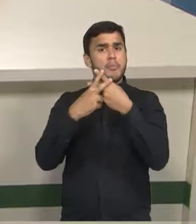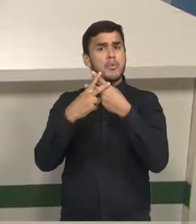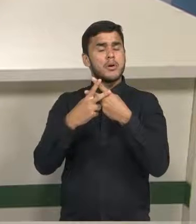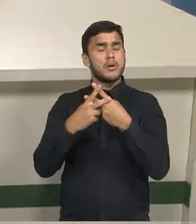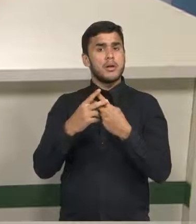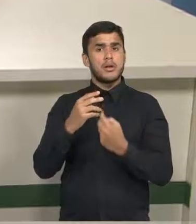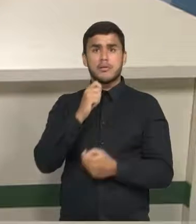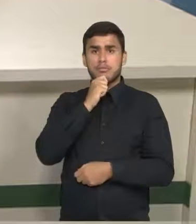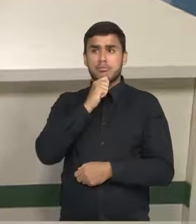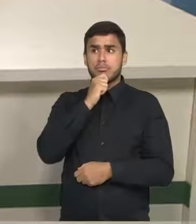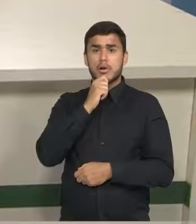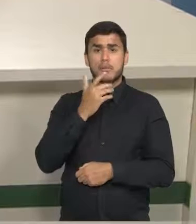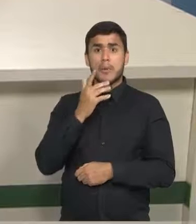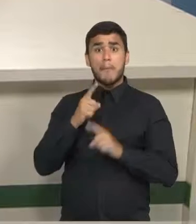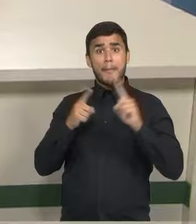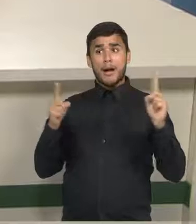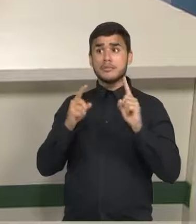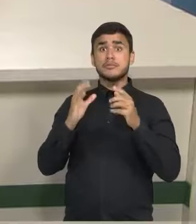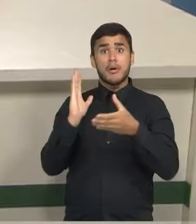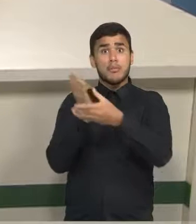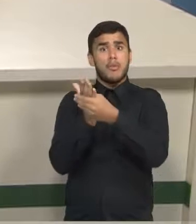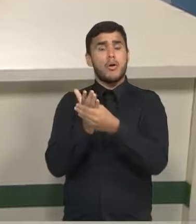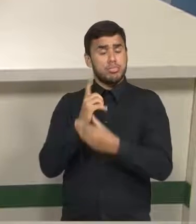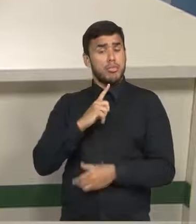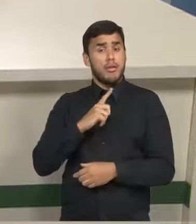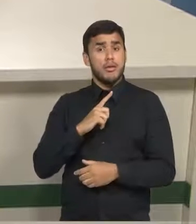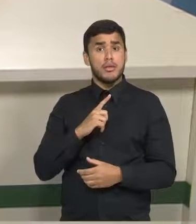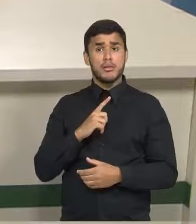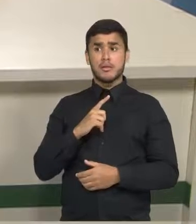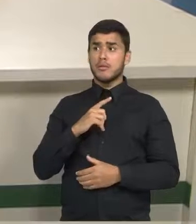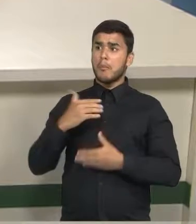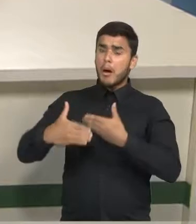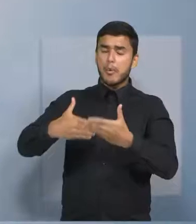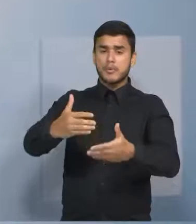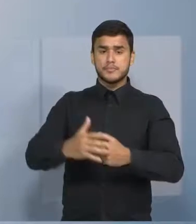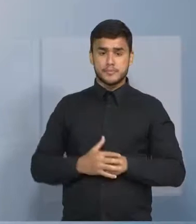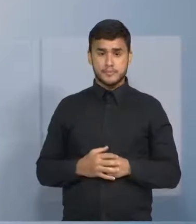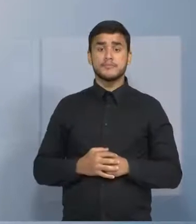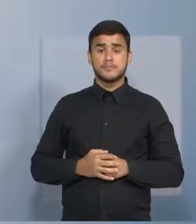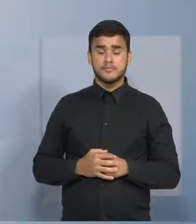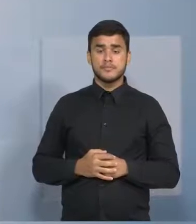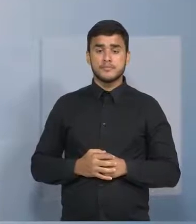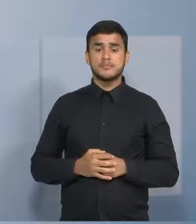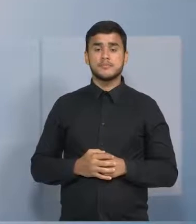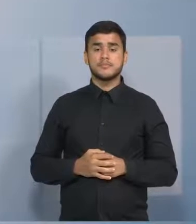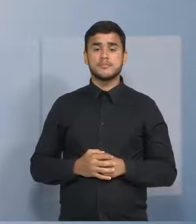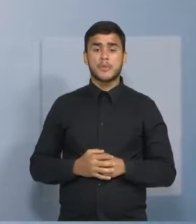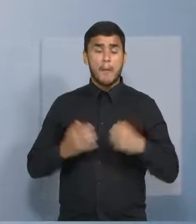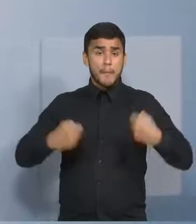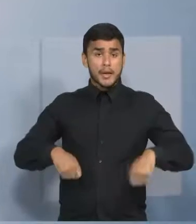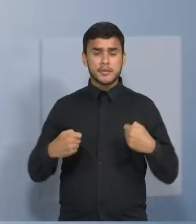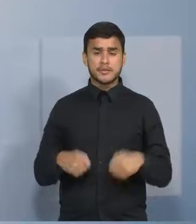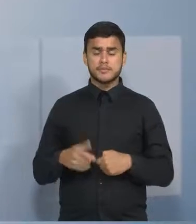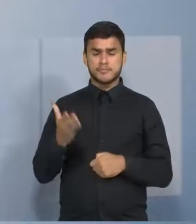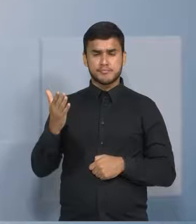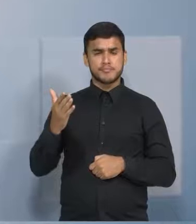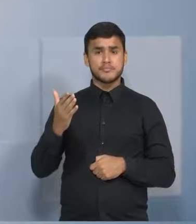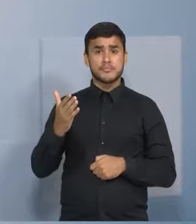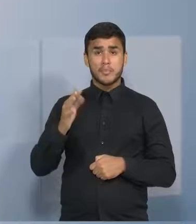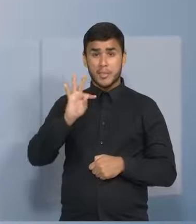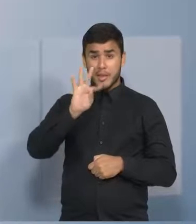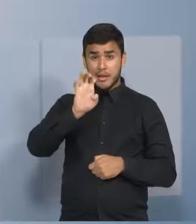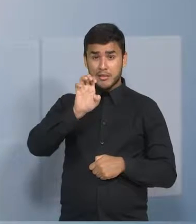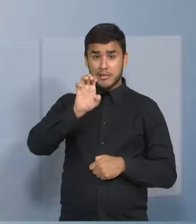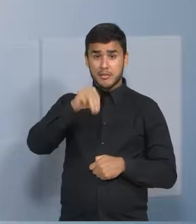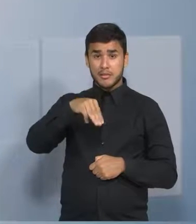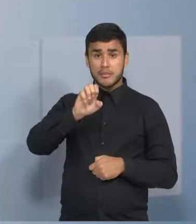ético... Ou o ministro do Trabalho que é condenado pela Justiça do Trabalho. O campo ético moral dentro da cúpula que assessora o presidente